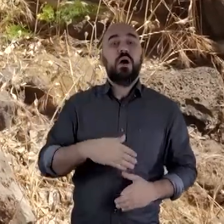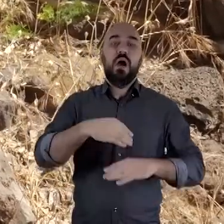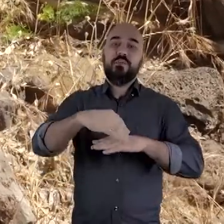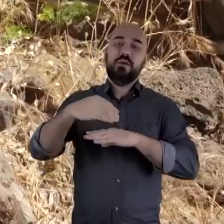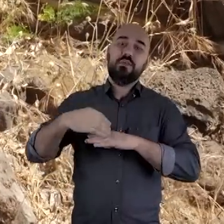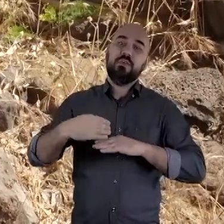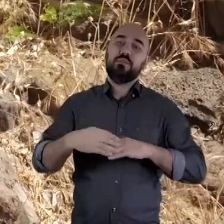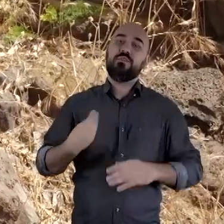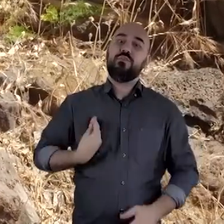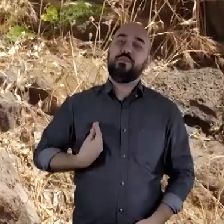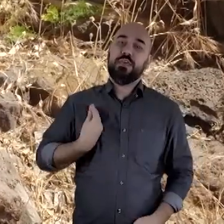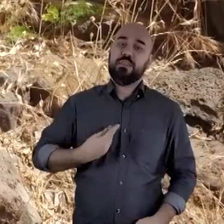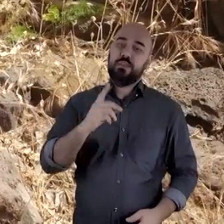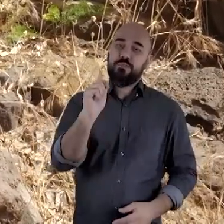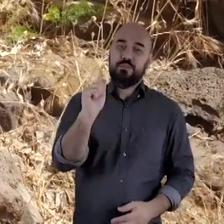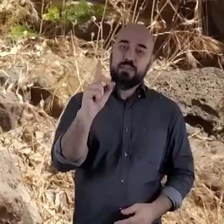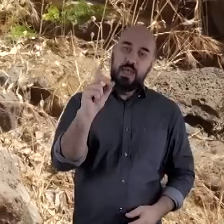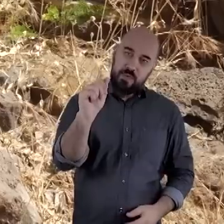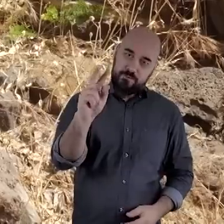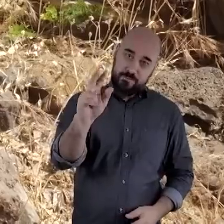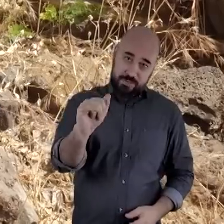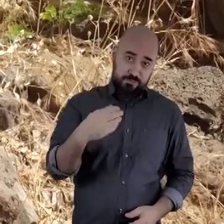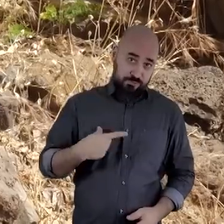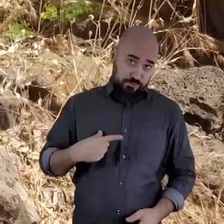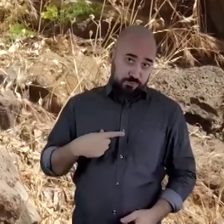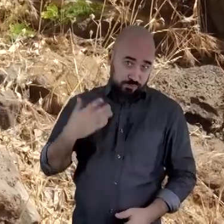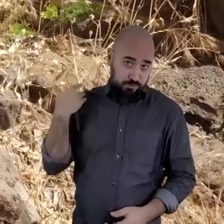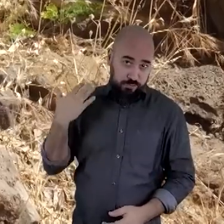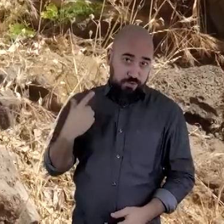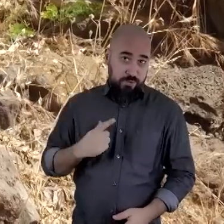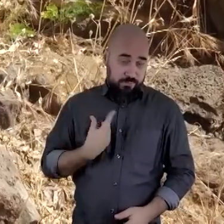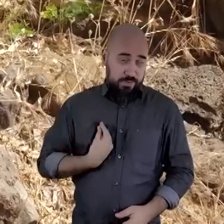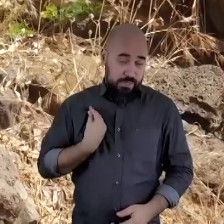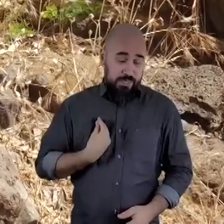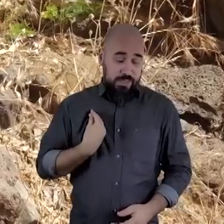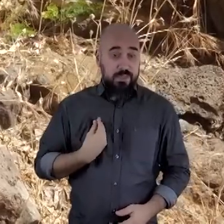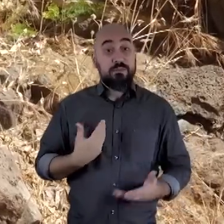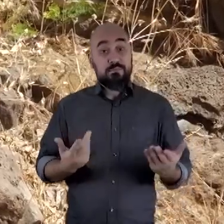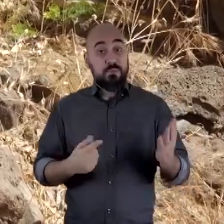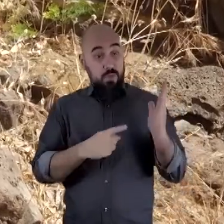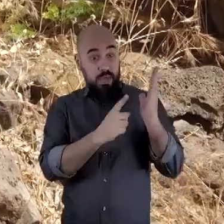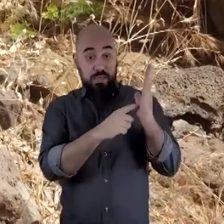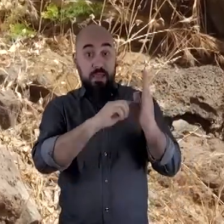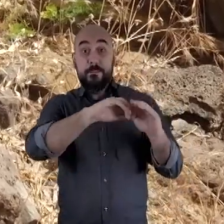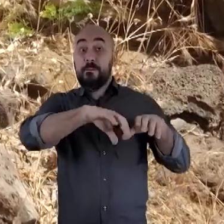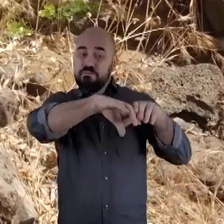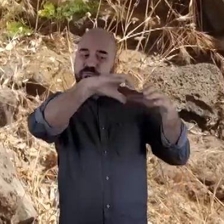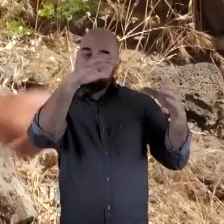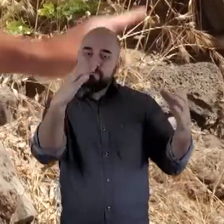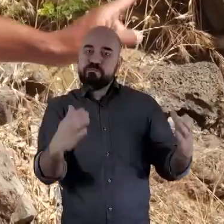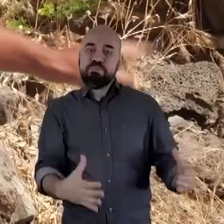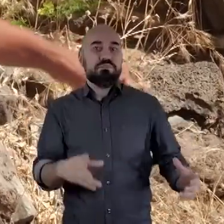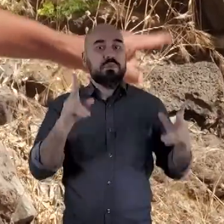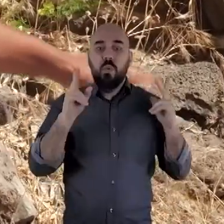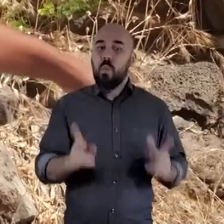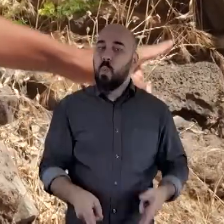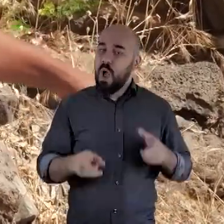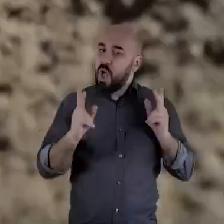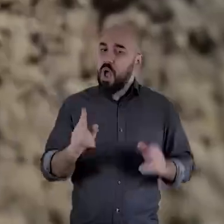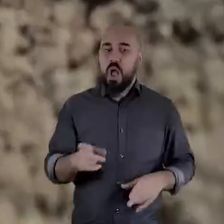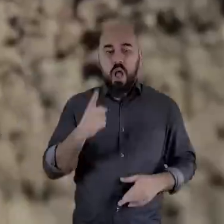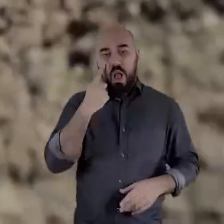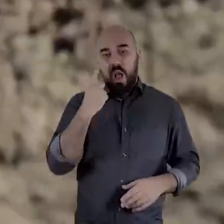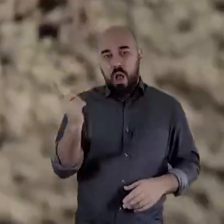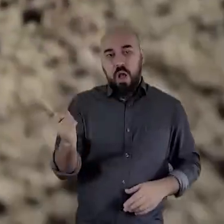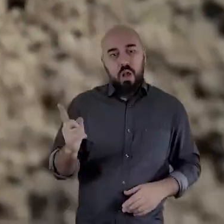comprovação arqueológica da existência de Davi. E como você viu aí no vídeo, a estela de Mecha tem o mesmo formato dessas pedras aqui,